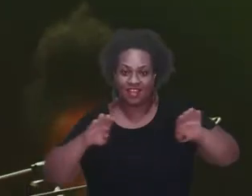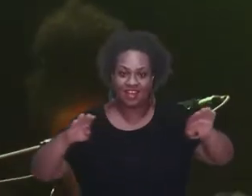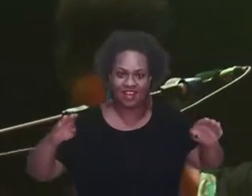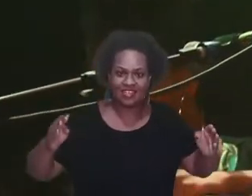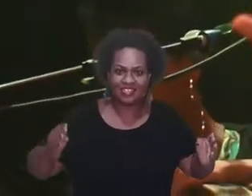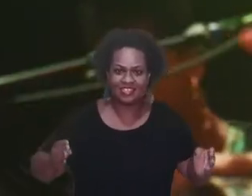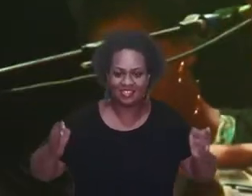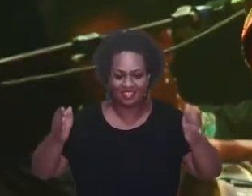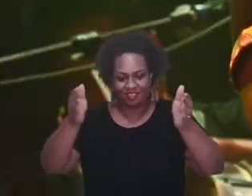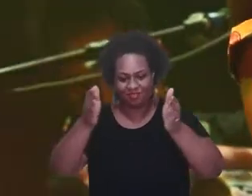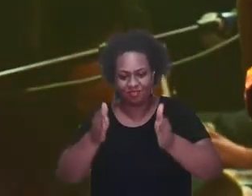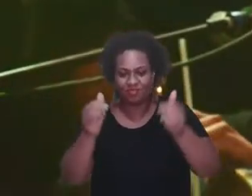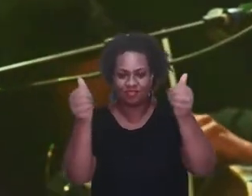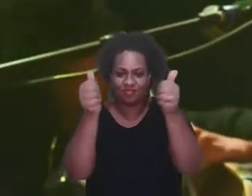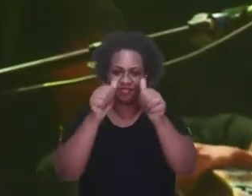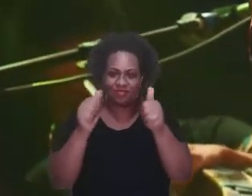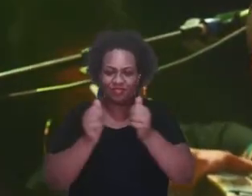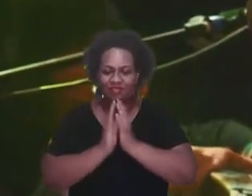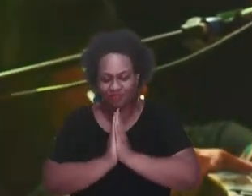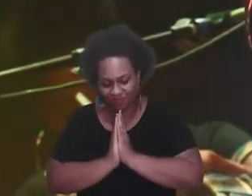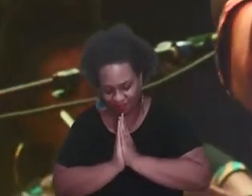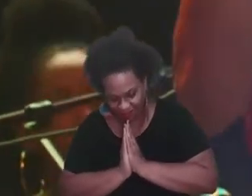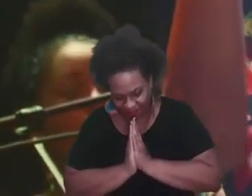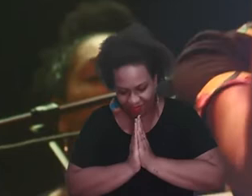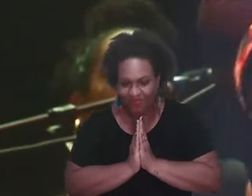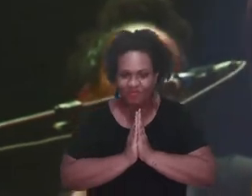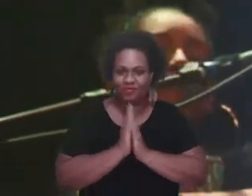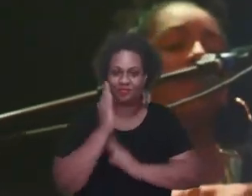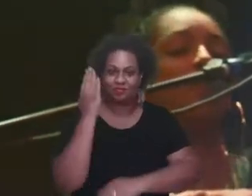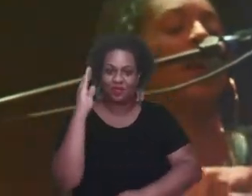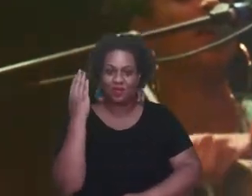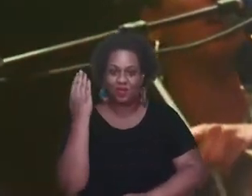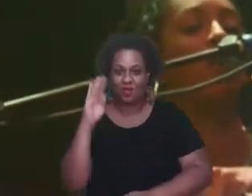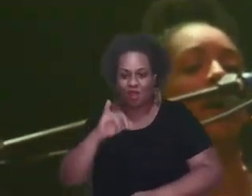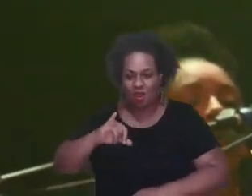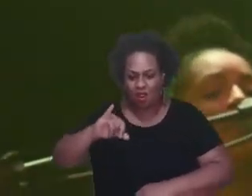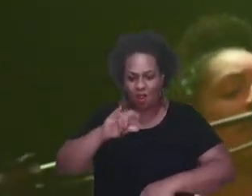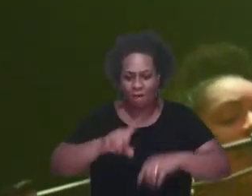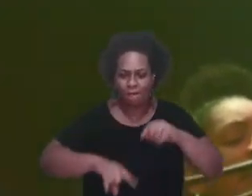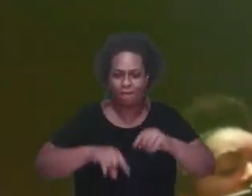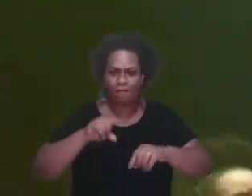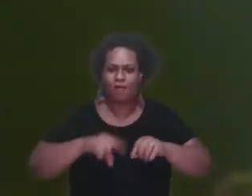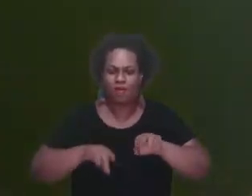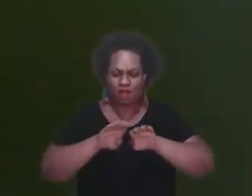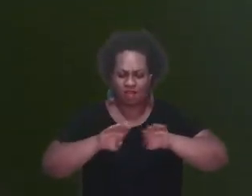vou fazer uma mesinha para voltar Nossa Senhora iperoba prova